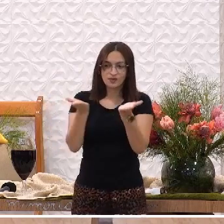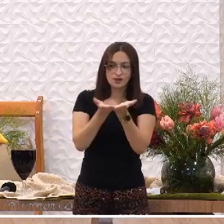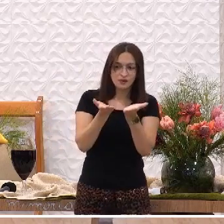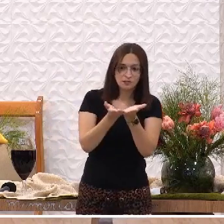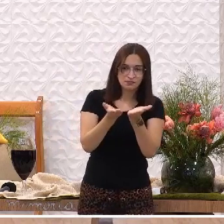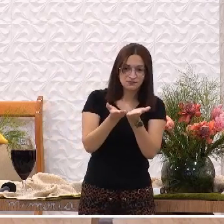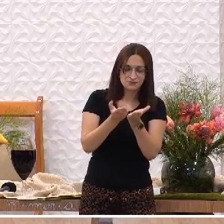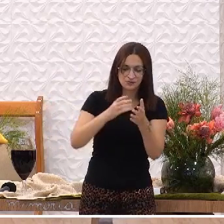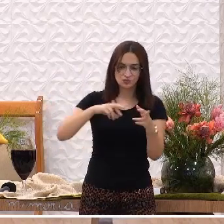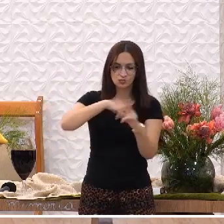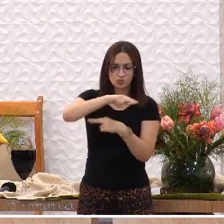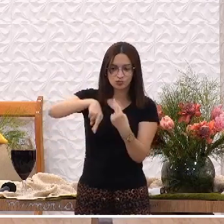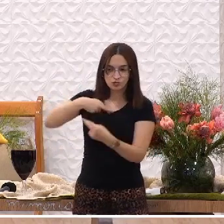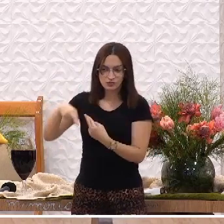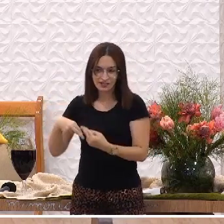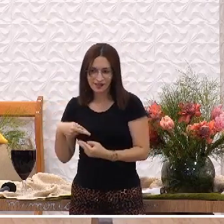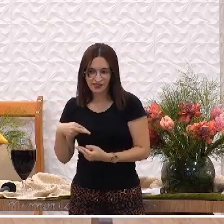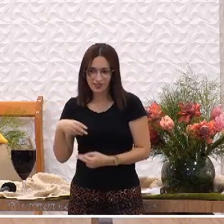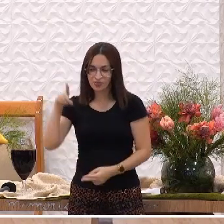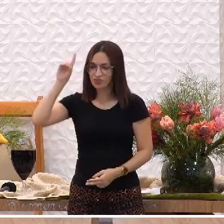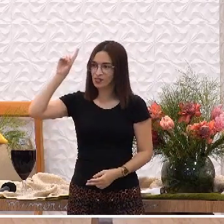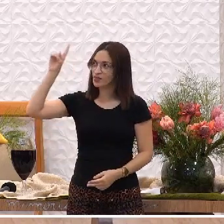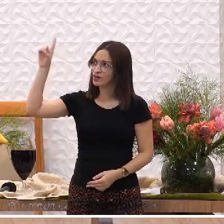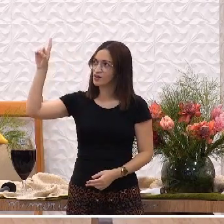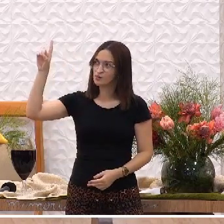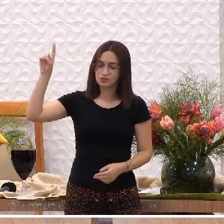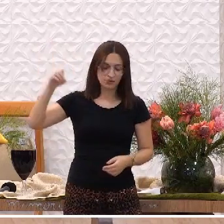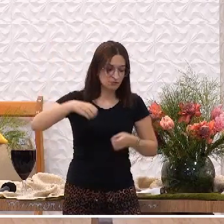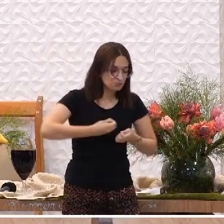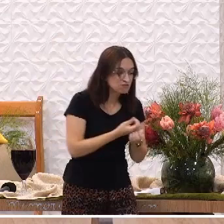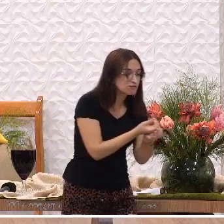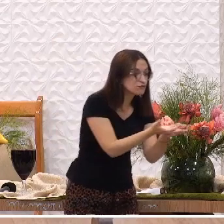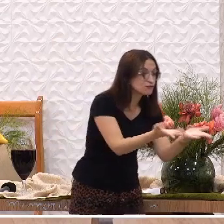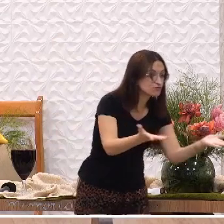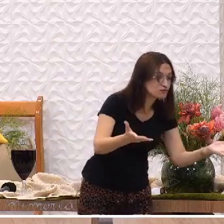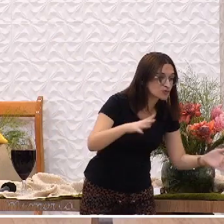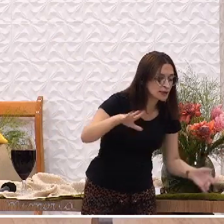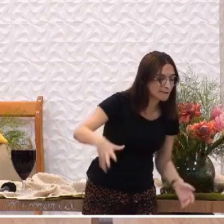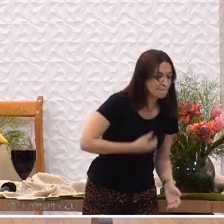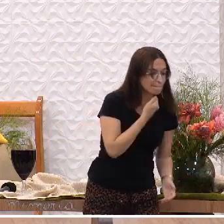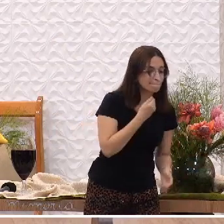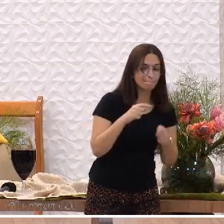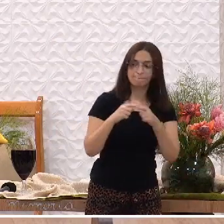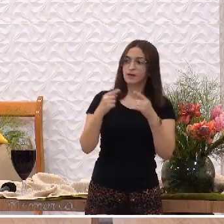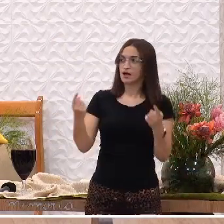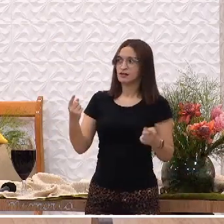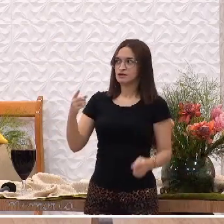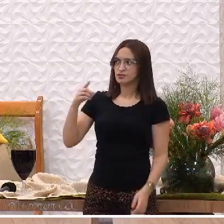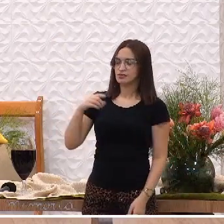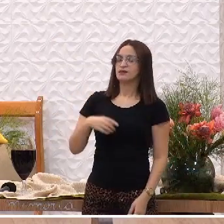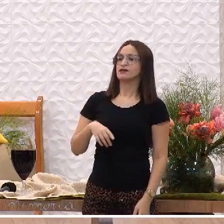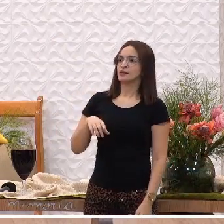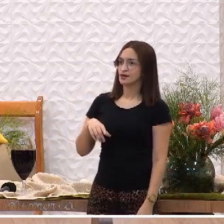acreditam que Deus ele providenciou os meios para tornar a salvação disponível, mas o homem ele contribui com a escolha. Ele